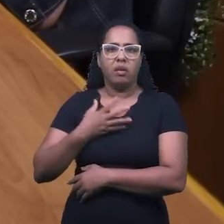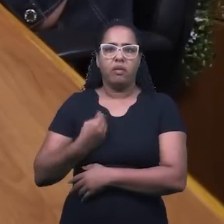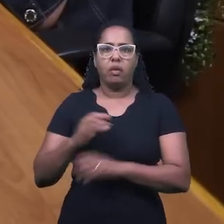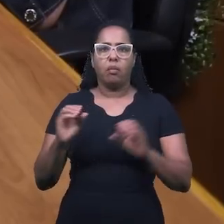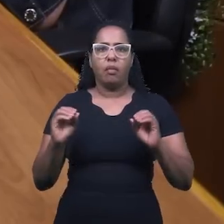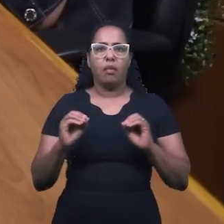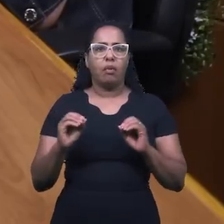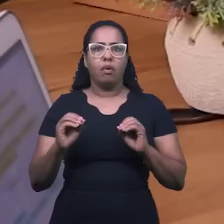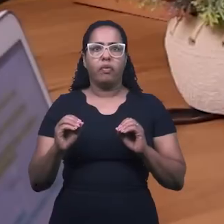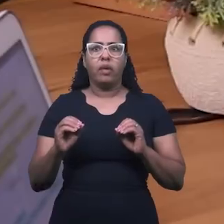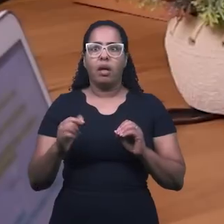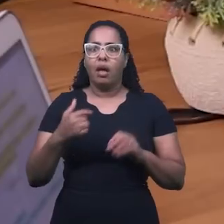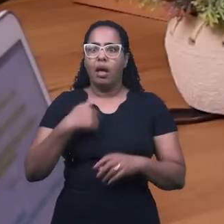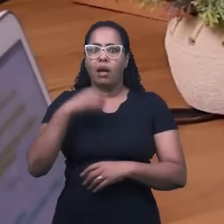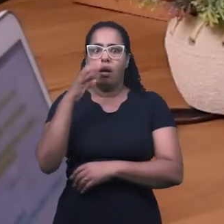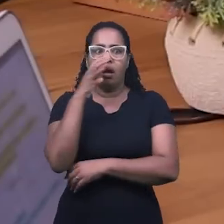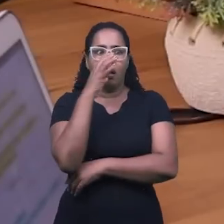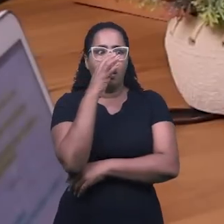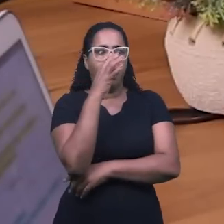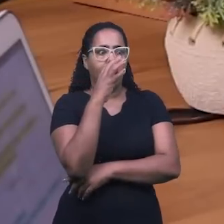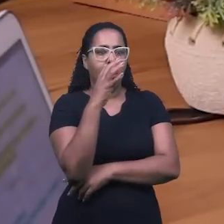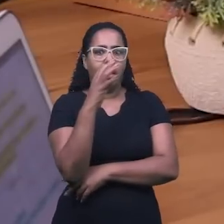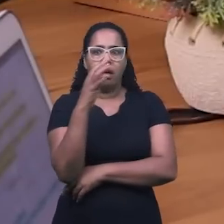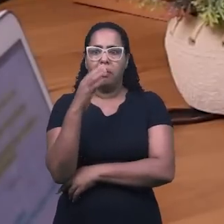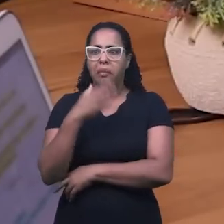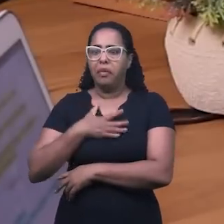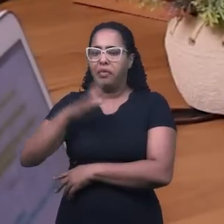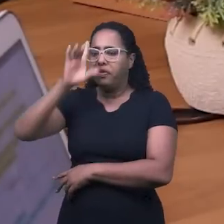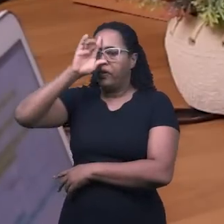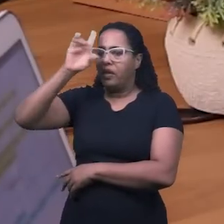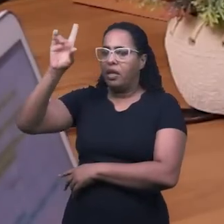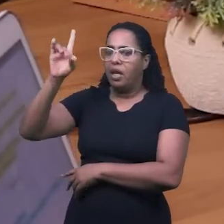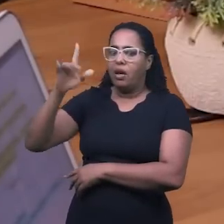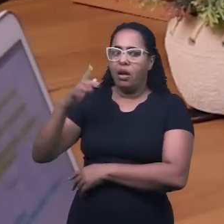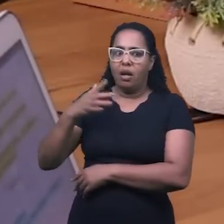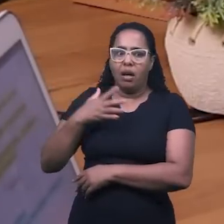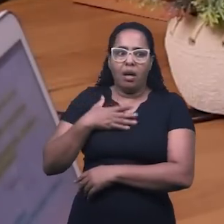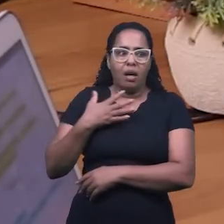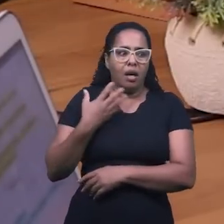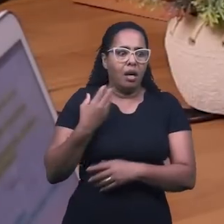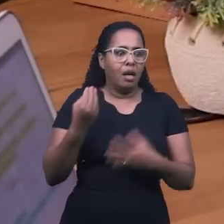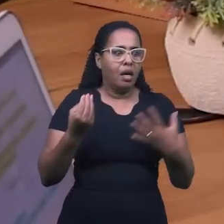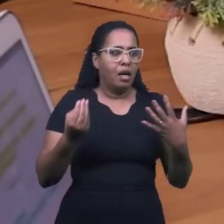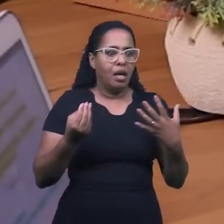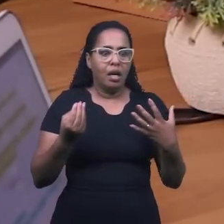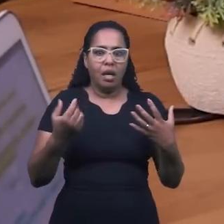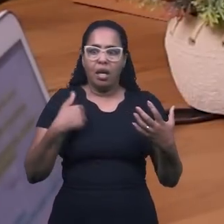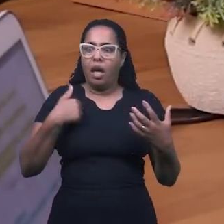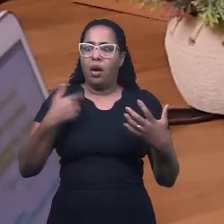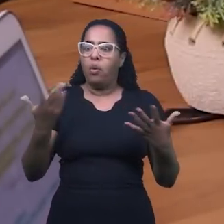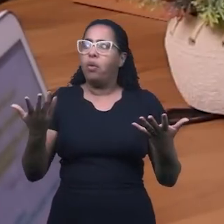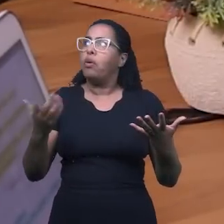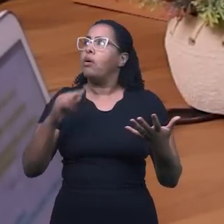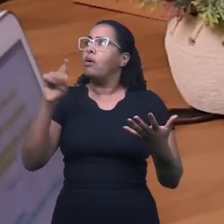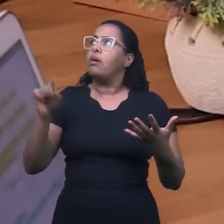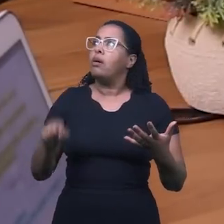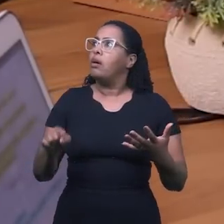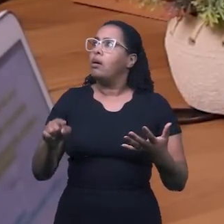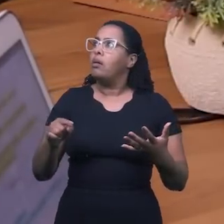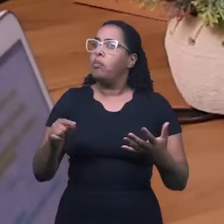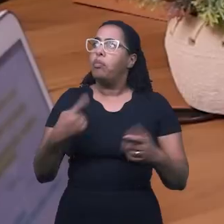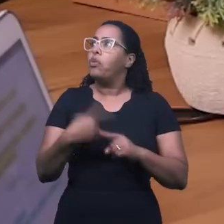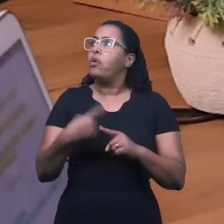acontecia comigo. E eu ficava olhando assim, meu Deus. E eu nisso tudo, aonde que eu estou nisso